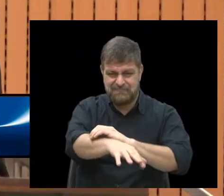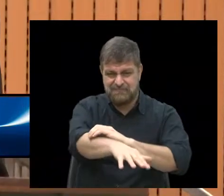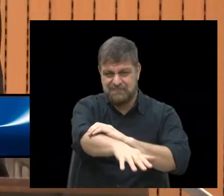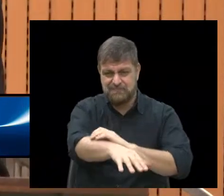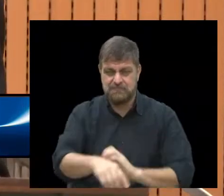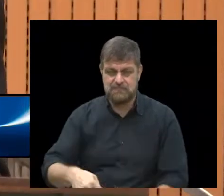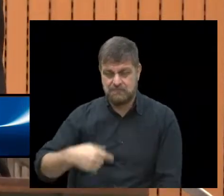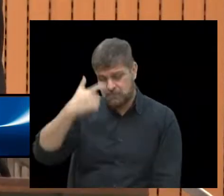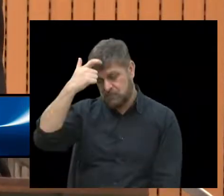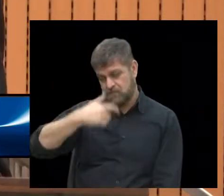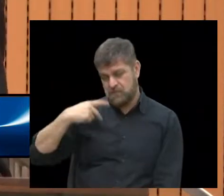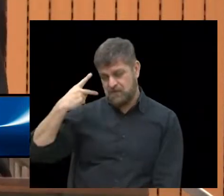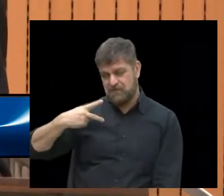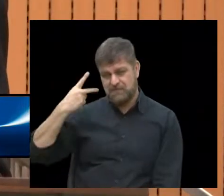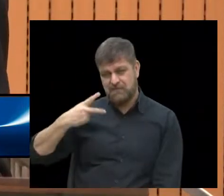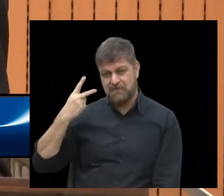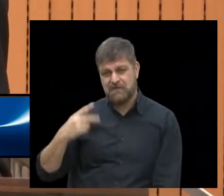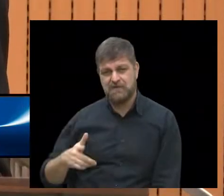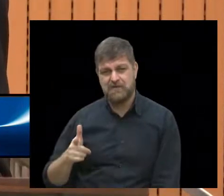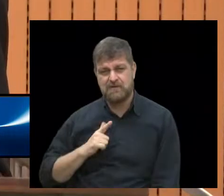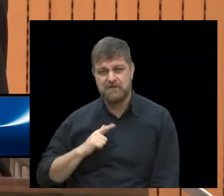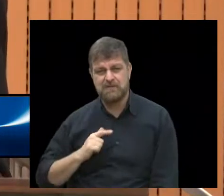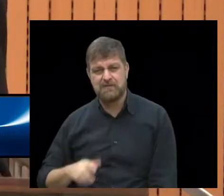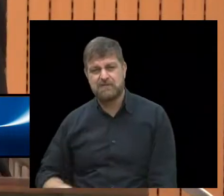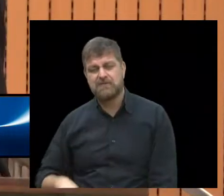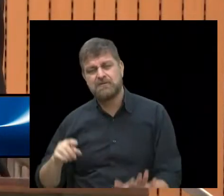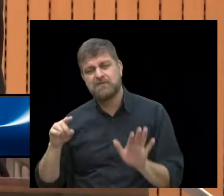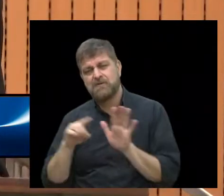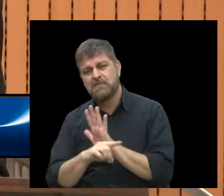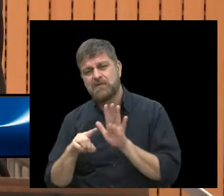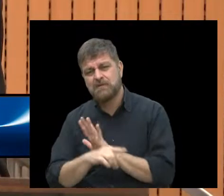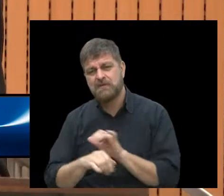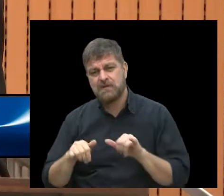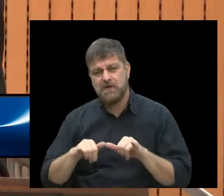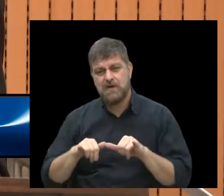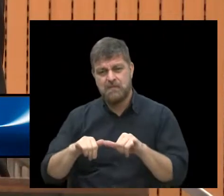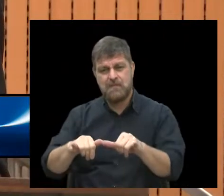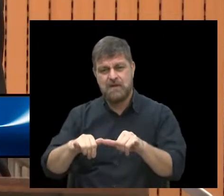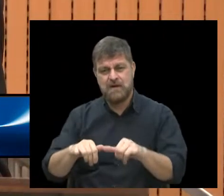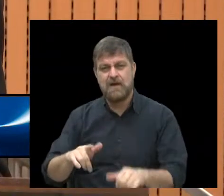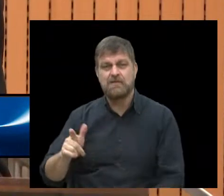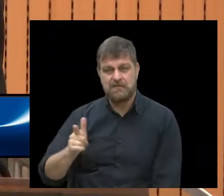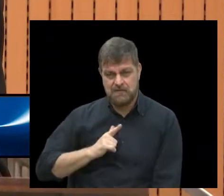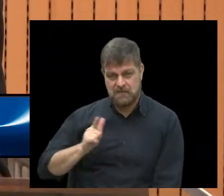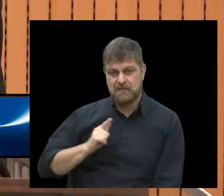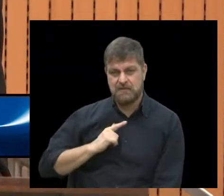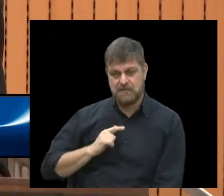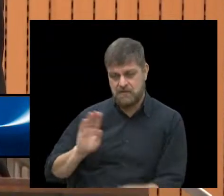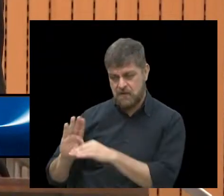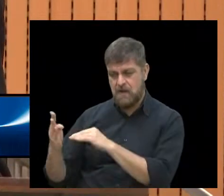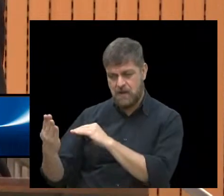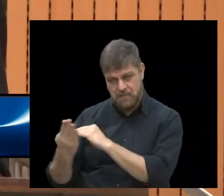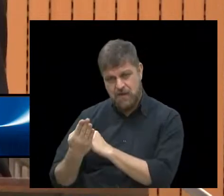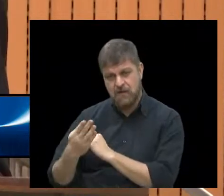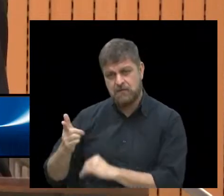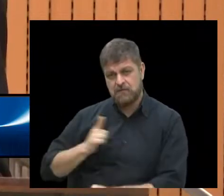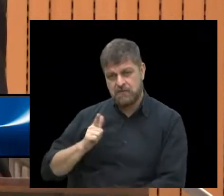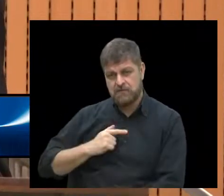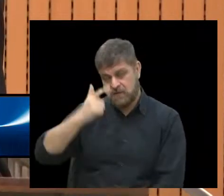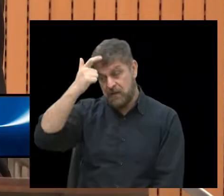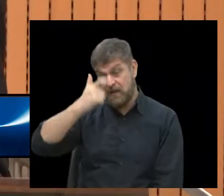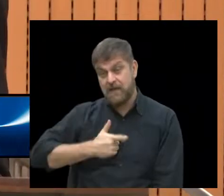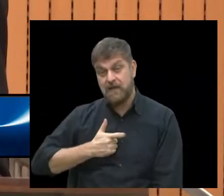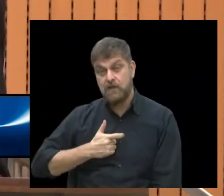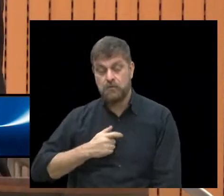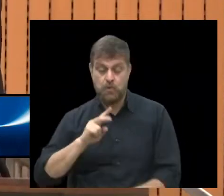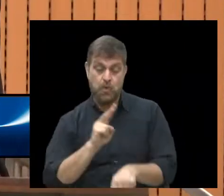Esse vereador aqui, você está perguntando, Marco Bernadelli, se o mercado fica no satélite. No satélite também tem vários mercados, mas a gente é um vereador da